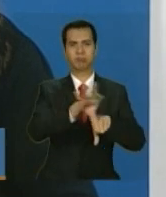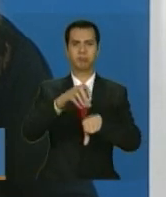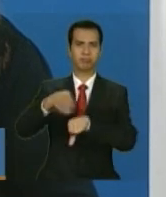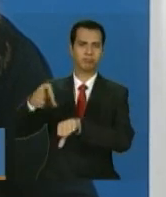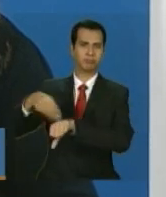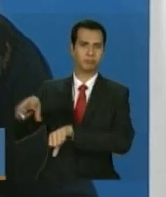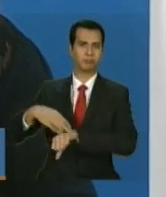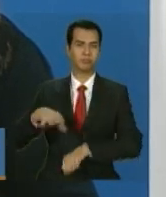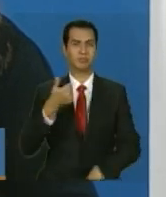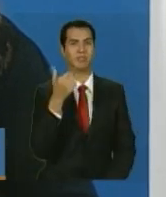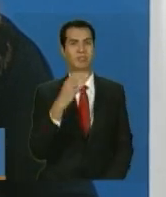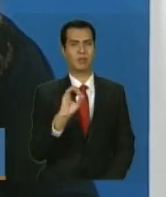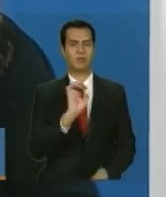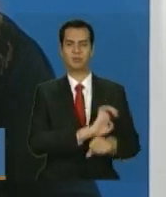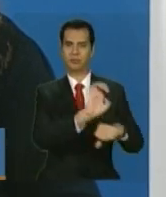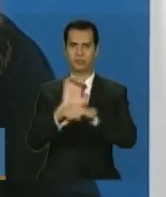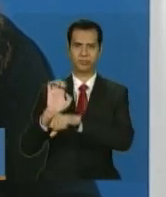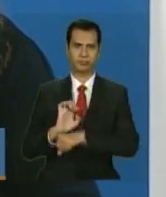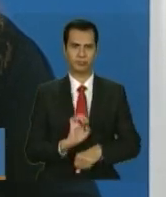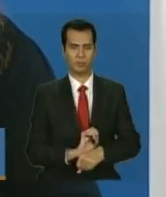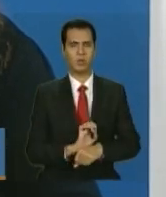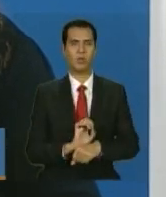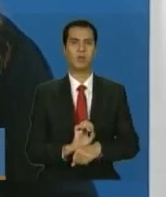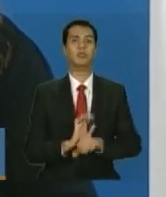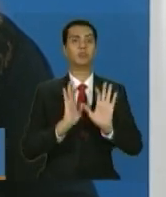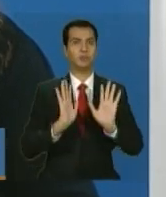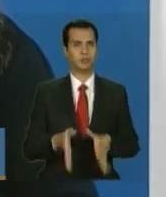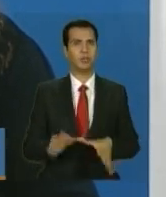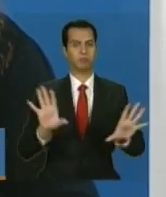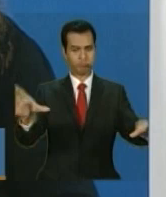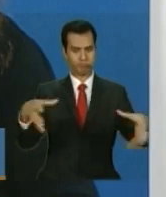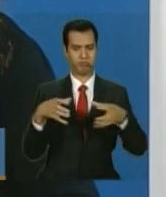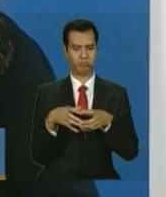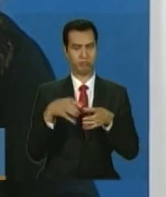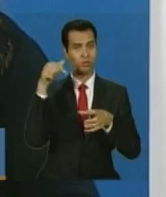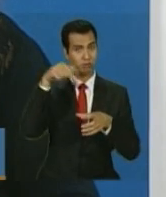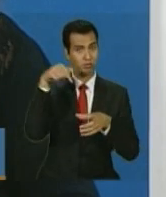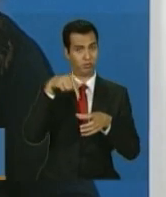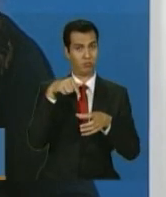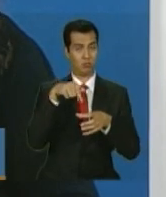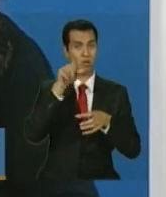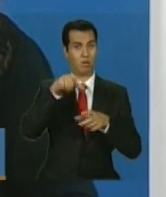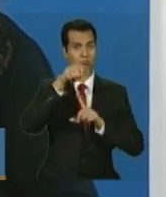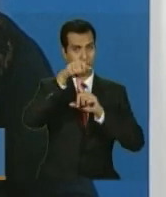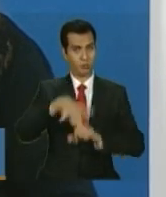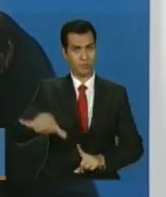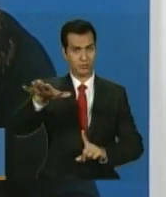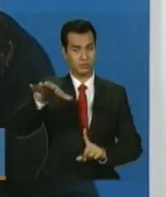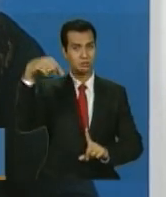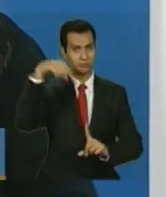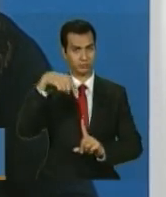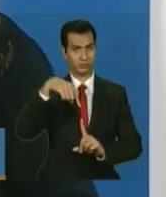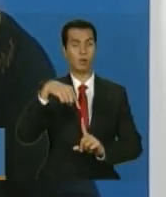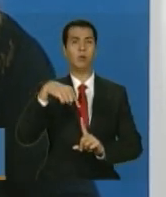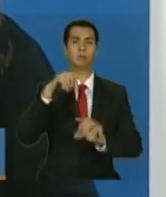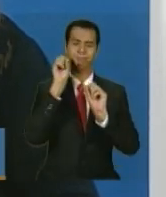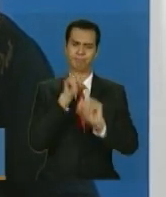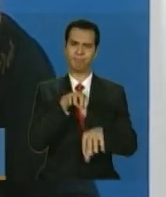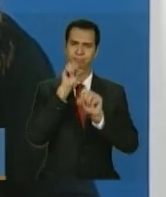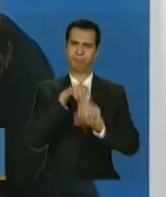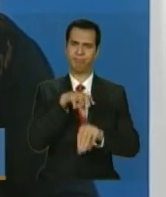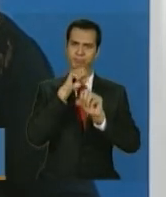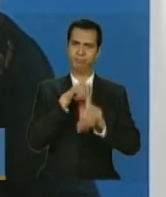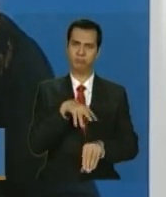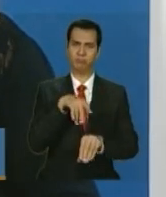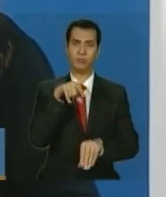em mais de 10 estados brasileiros os multiplicadores. Até o fim do ano, nós terminaremos a capacitação dos multiplicadores, quer dizer, um reforço de um dia